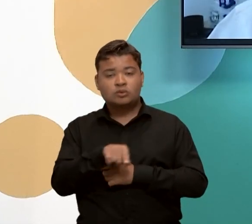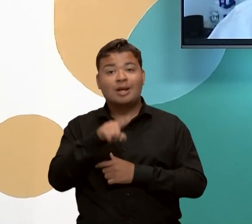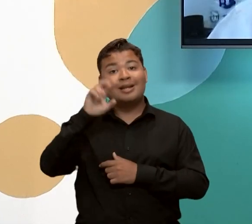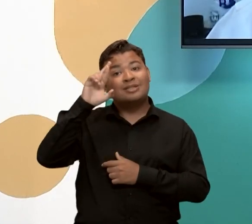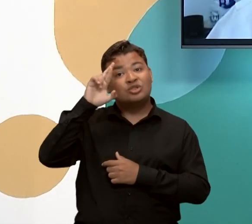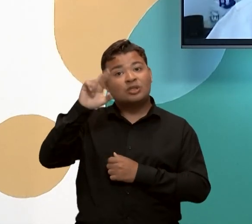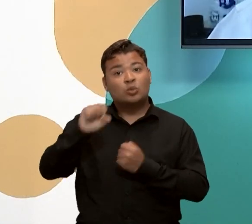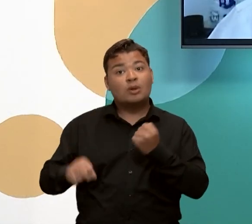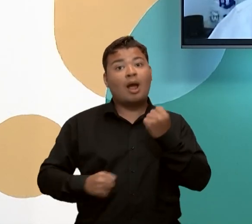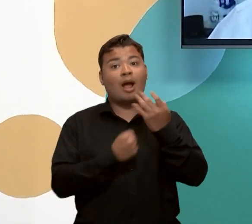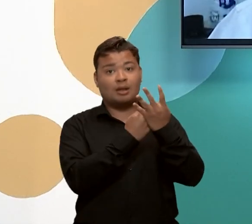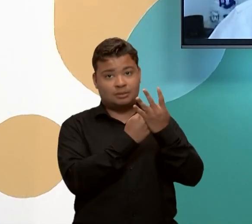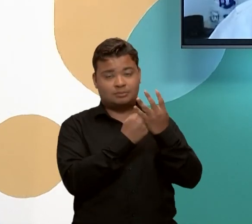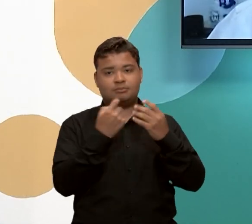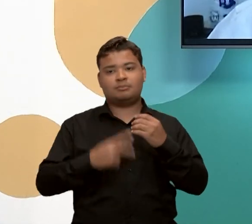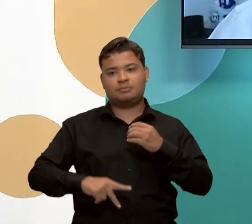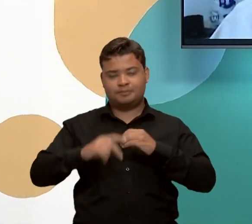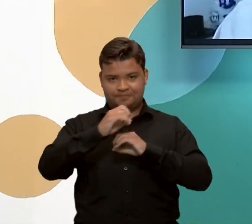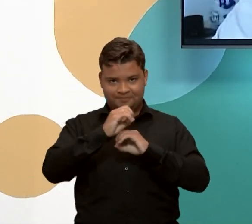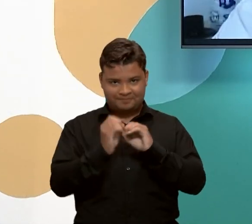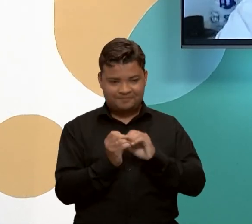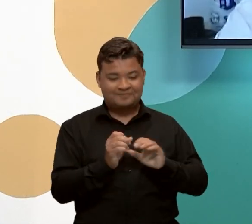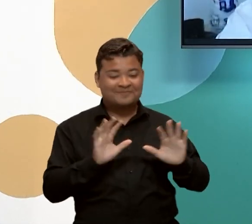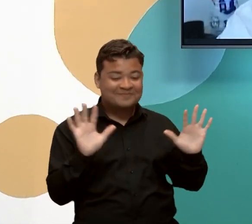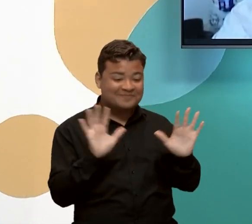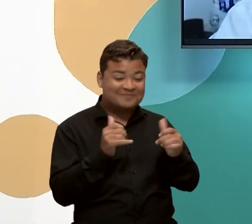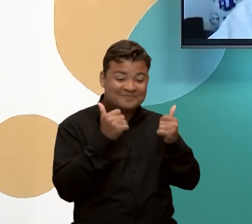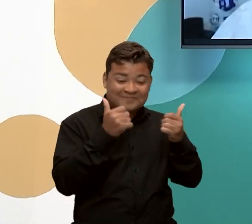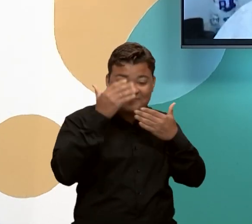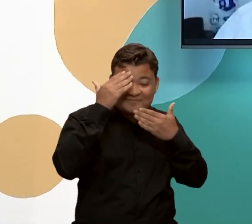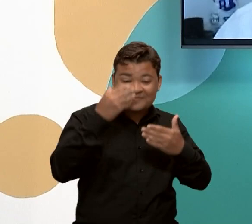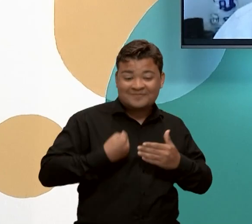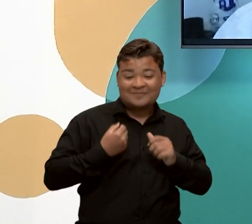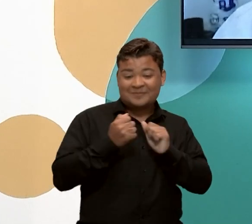da UFG. Oi, Pedro, muito obrigada pela sua presença.